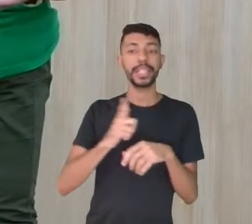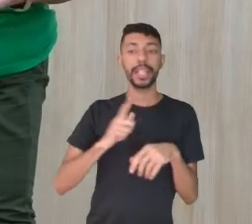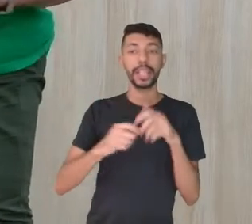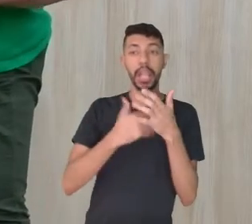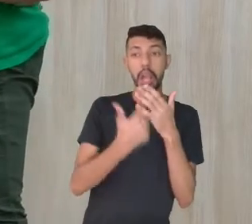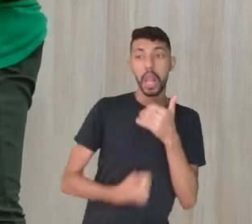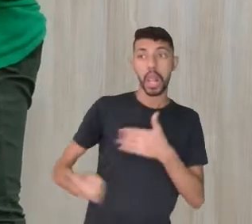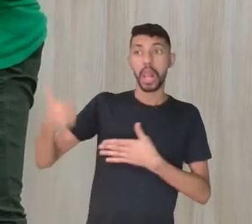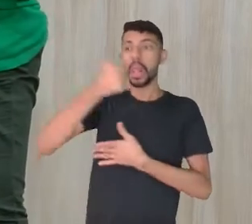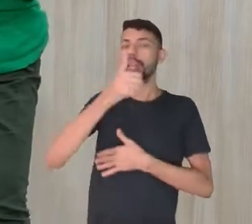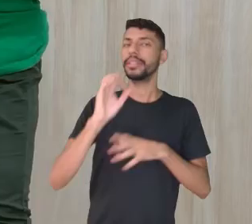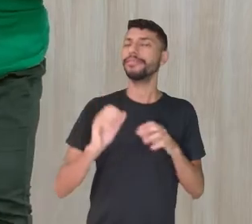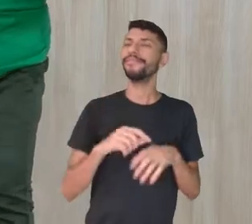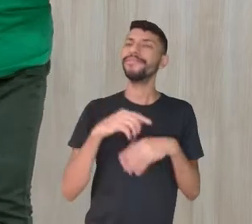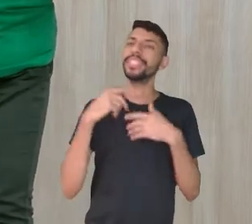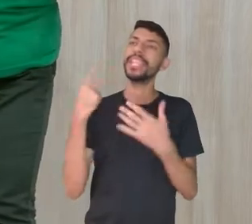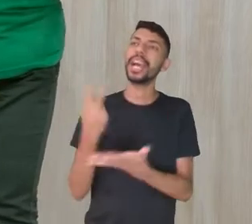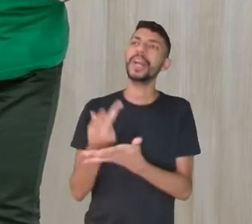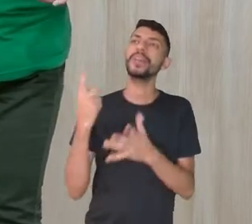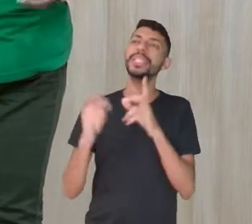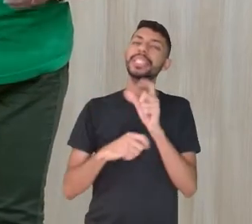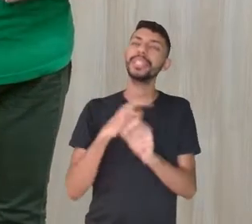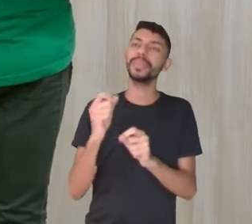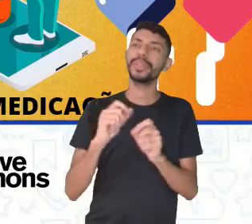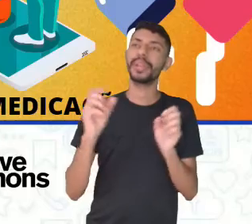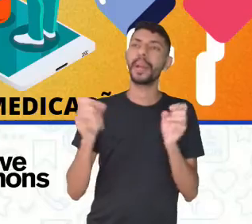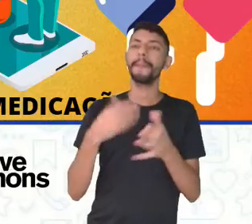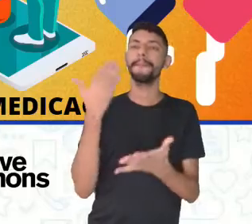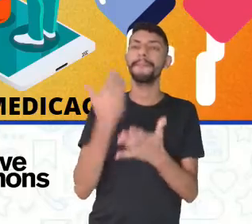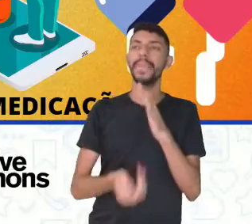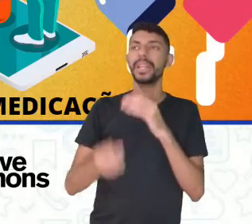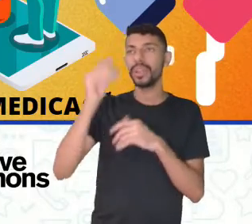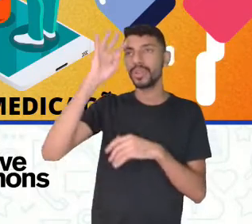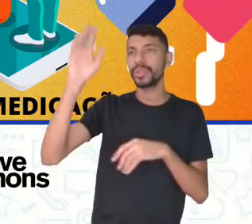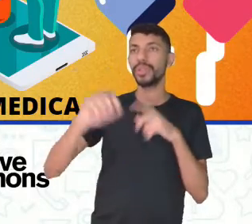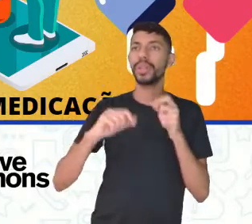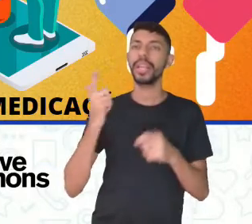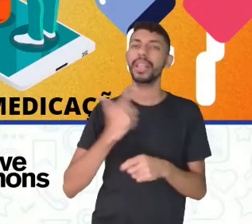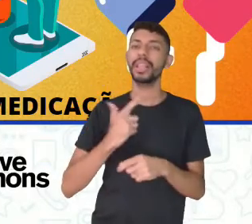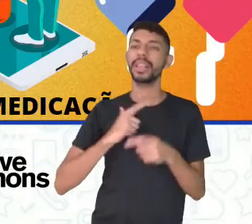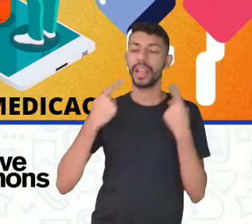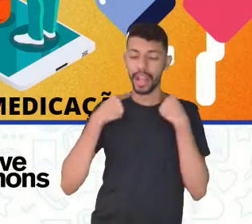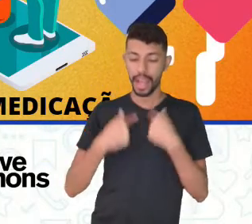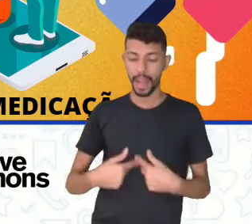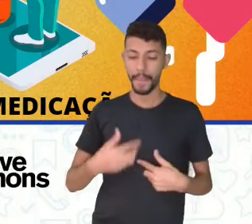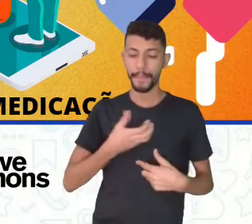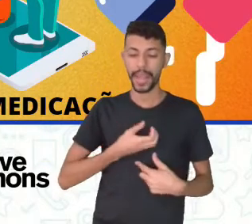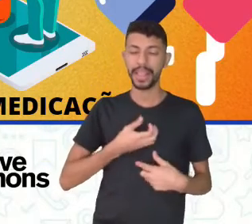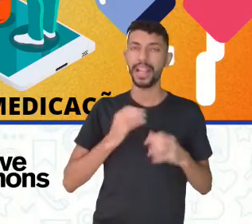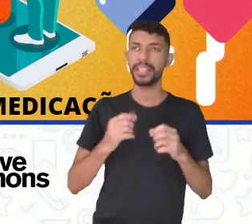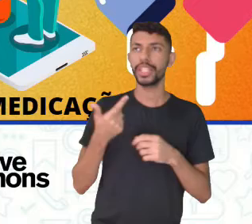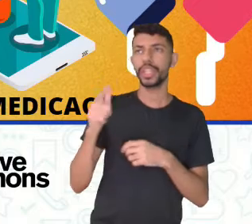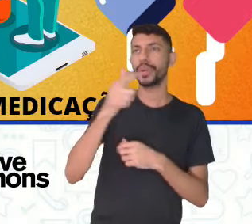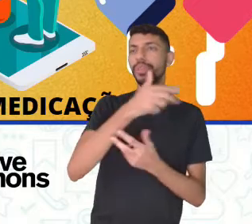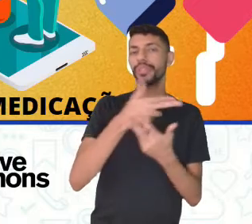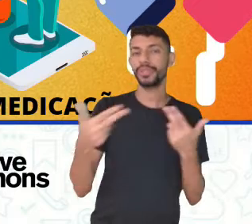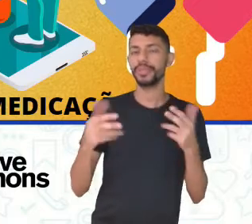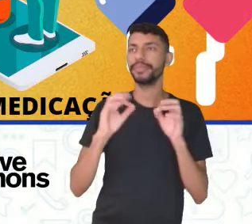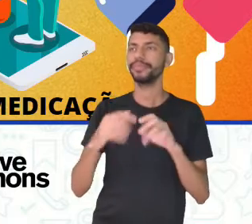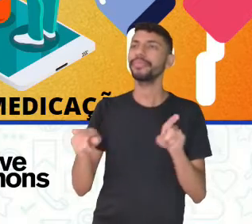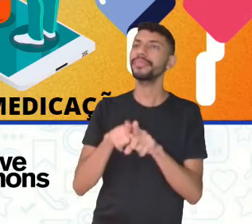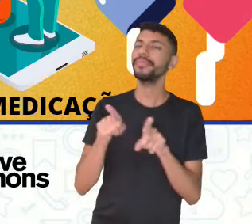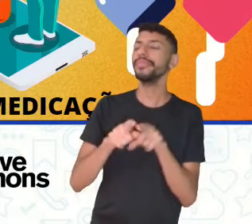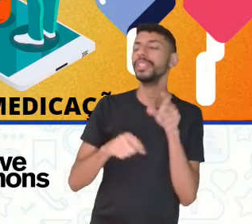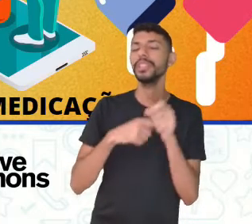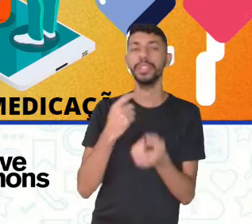aquela substância, e acabou aí o sonho, né, de uma medalha olímpica e outras coisas mais. E vimos aí a questão dessas